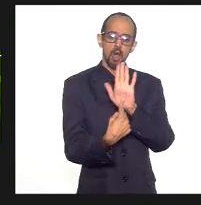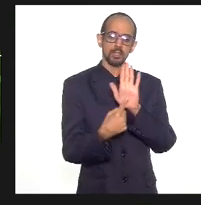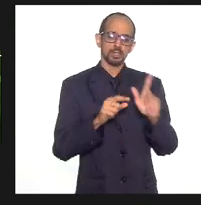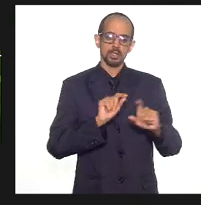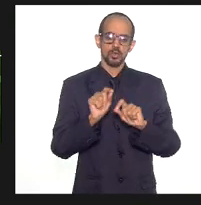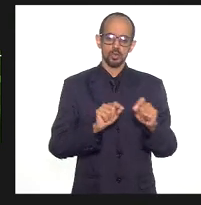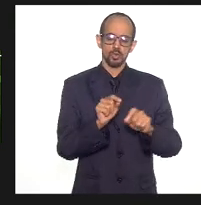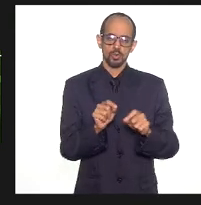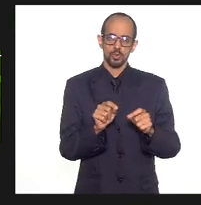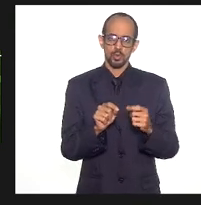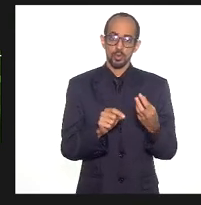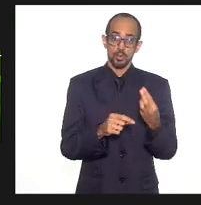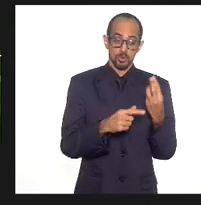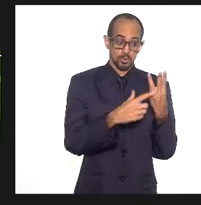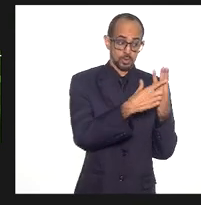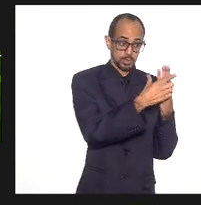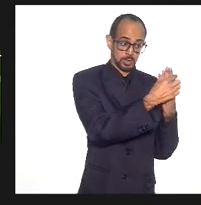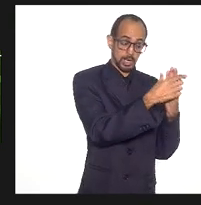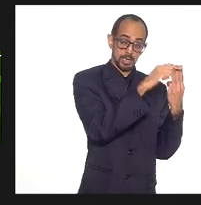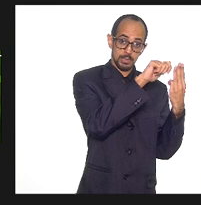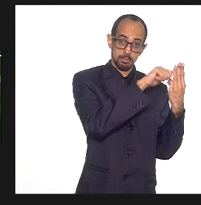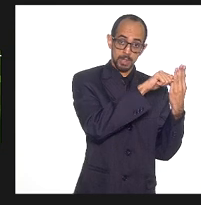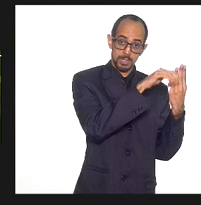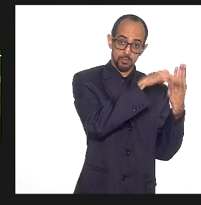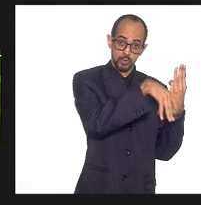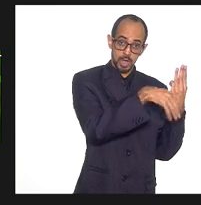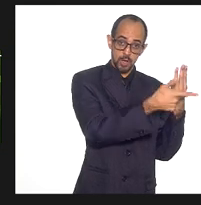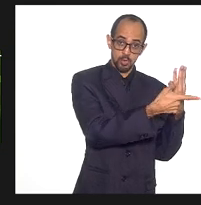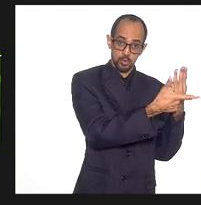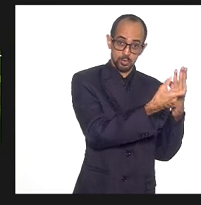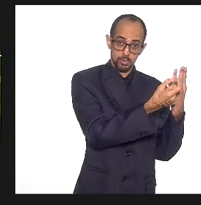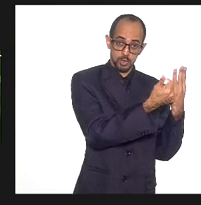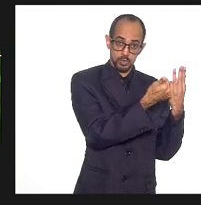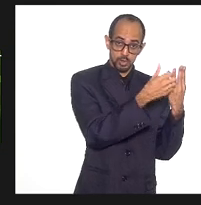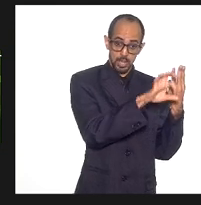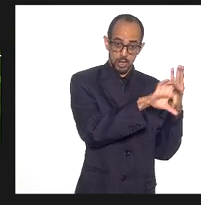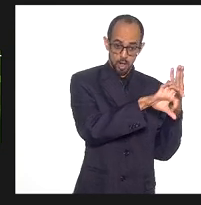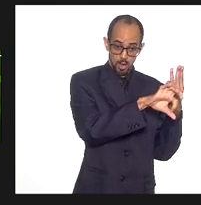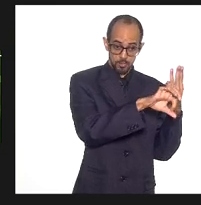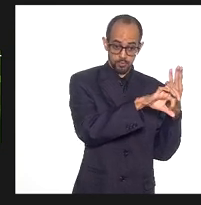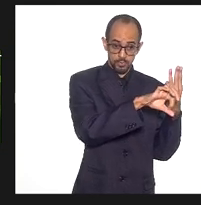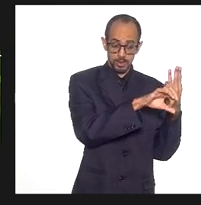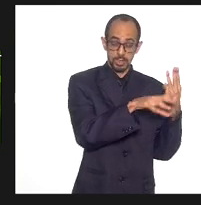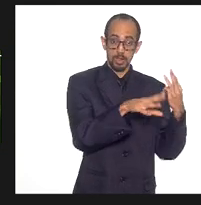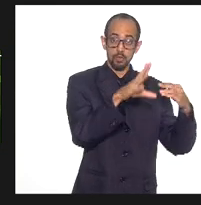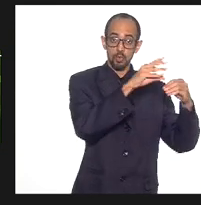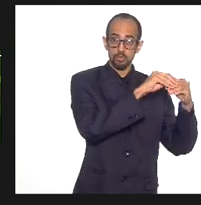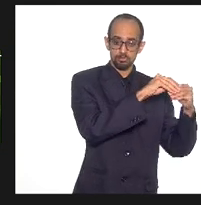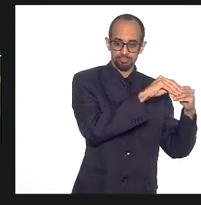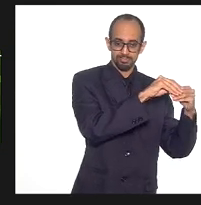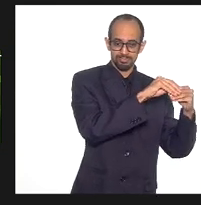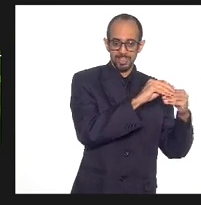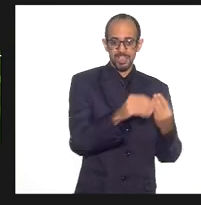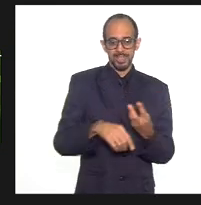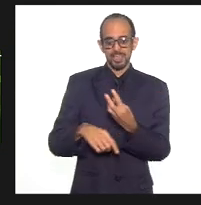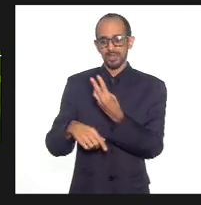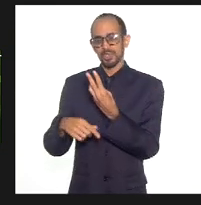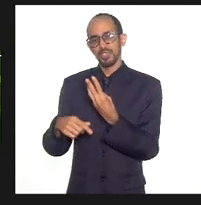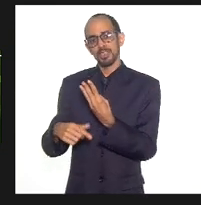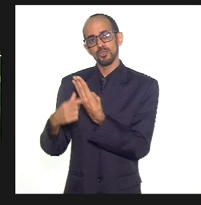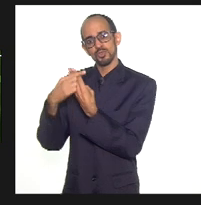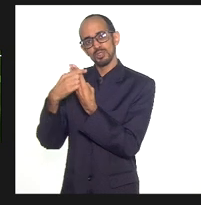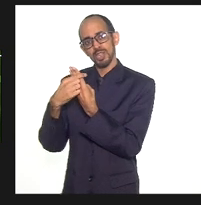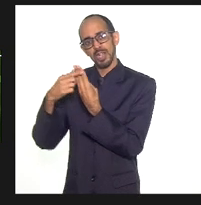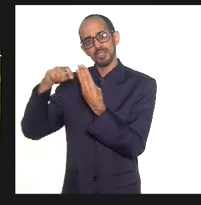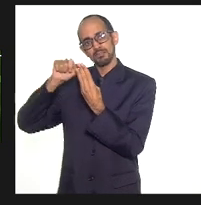do quarto tri de 19, um incremento da curva de produção e, no período do quarto tri de 20, um decréscimo da